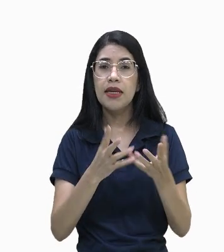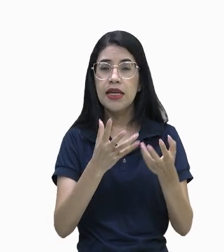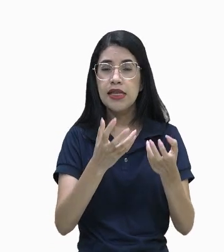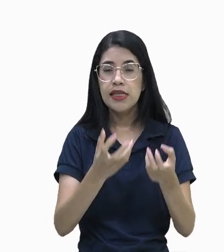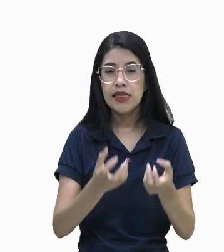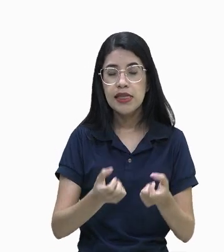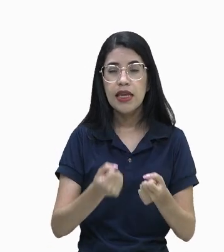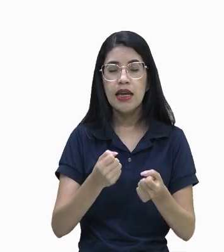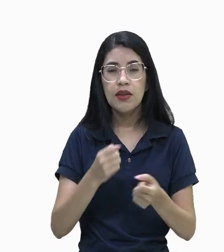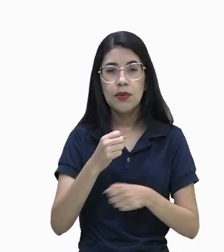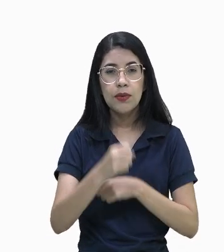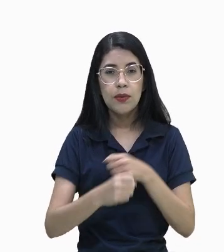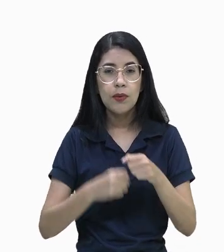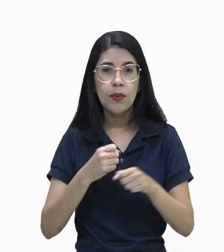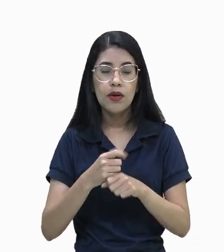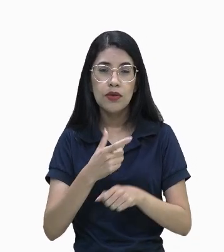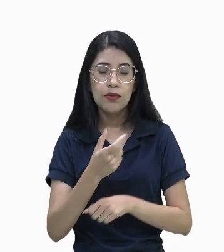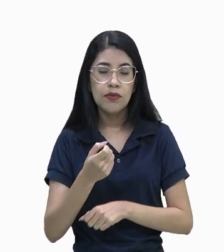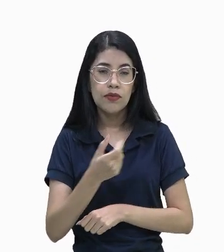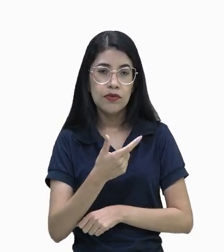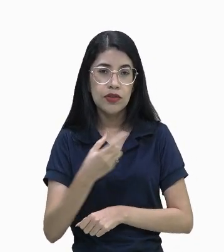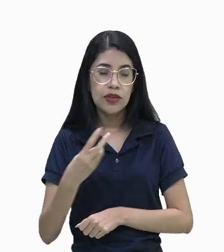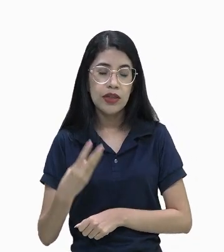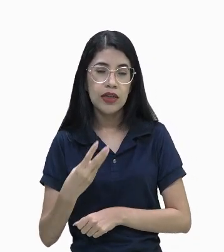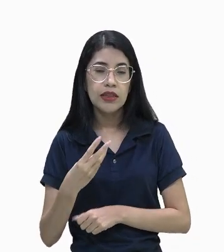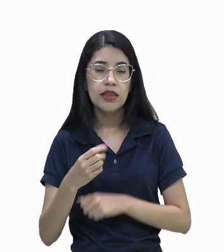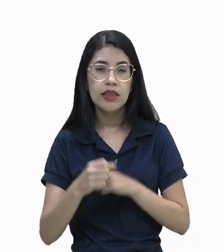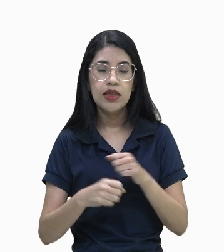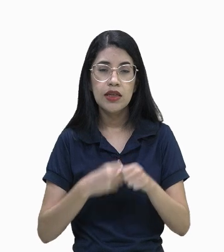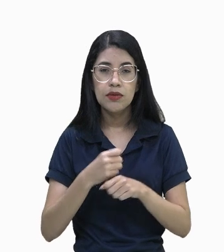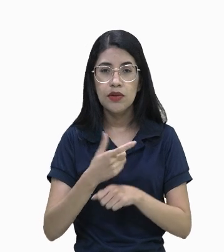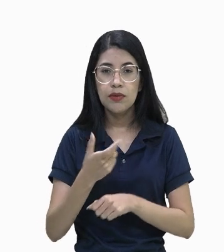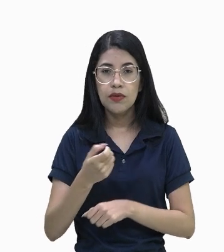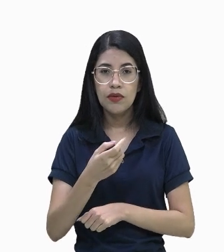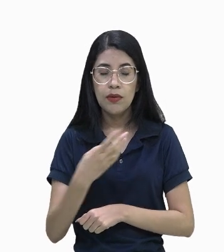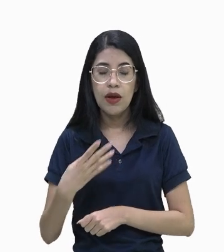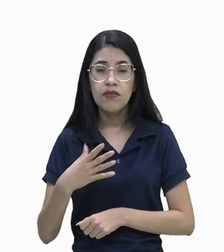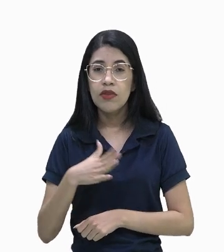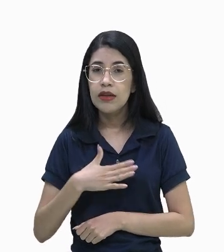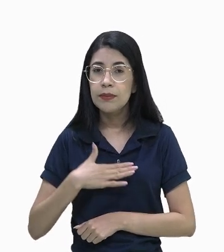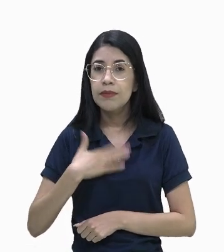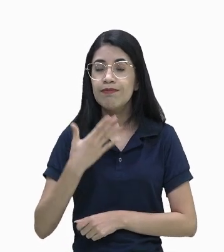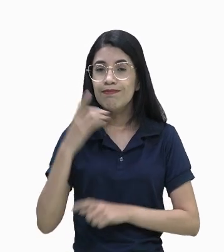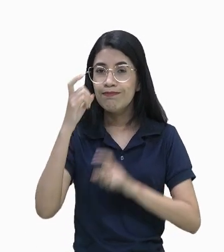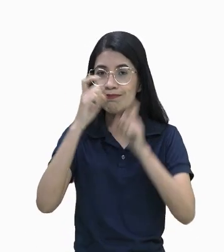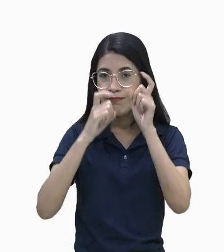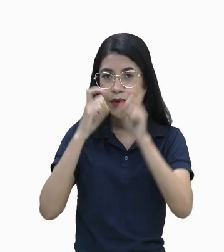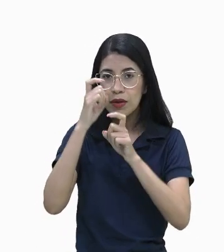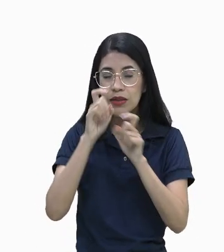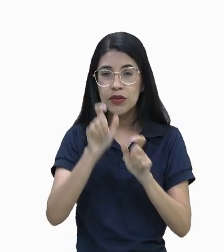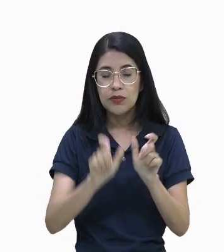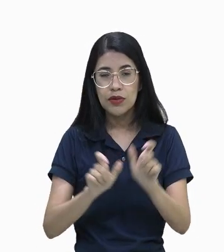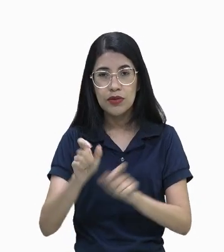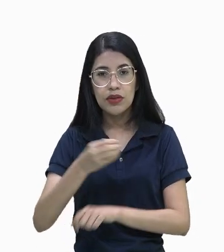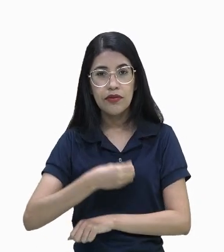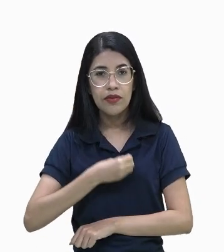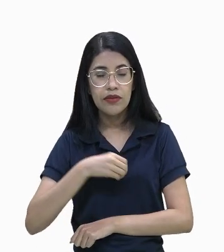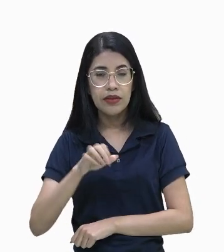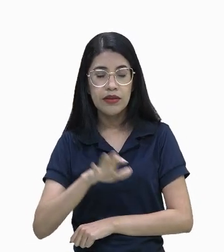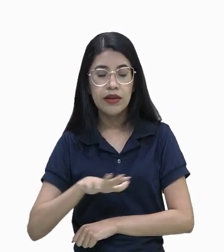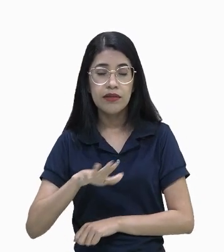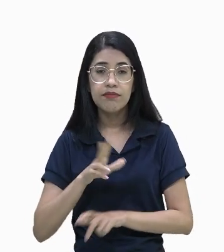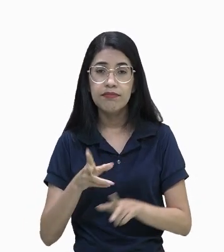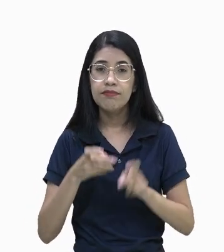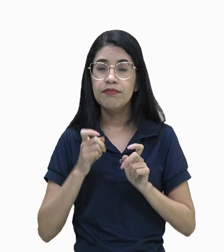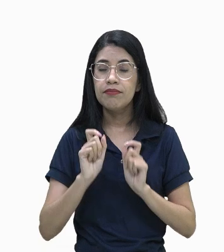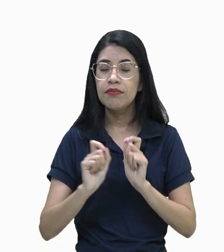Amazônia registrados em 2023 e 2024, gera espanto e preocupação. Então vejam que utilizou-se